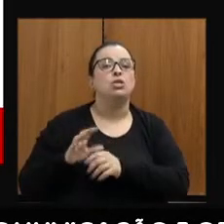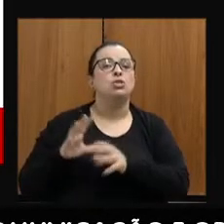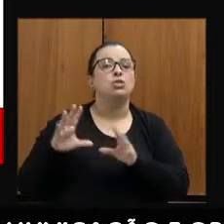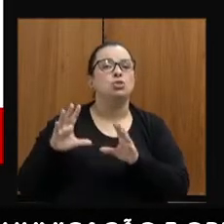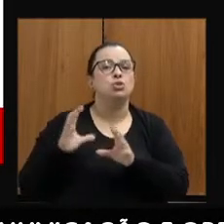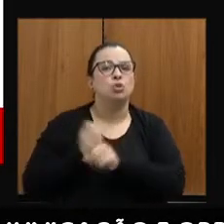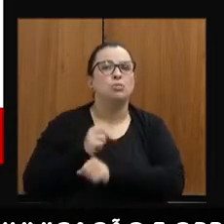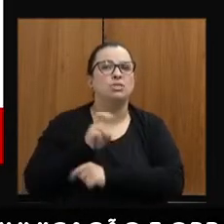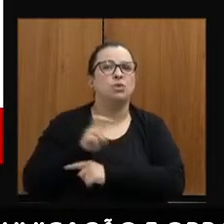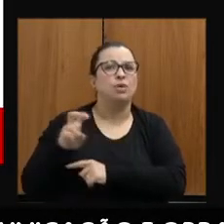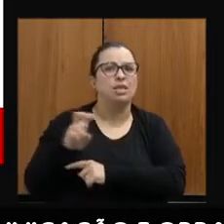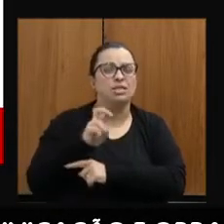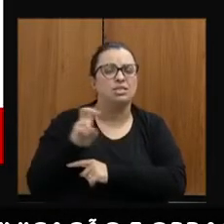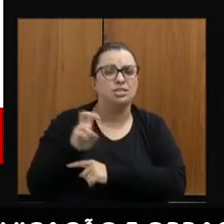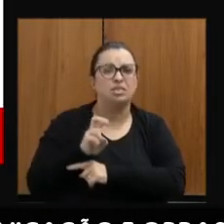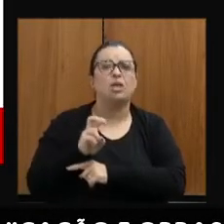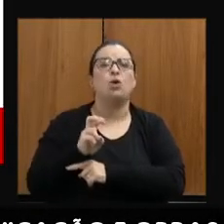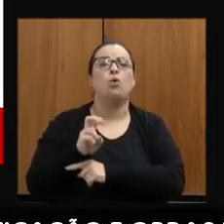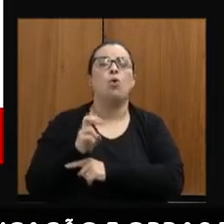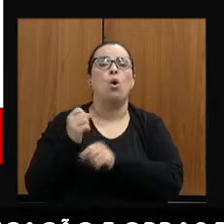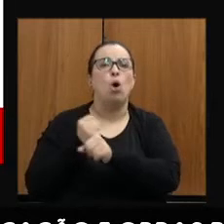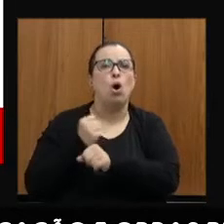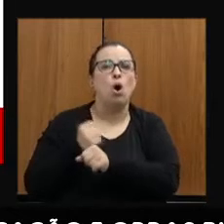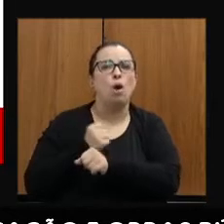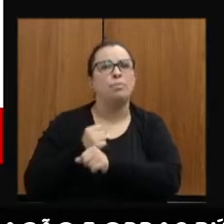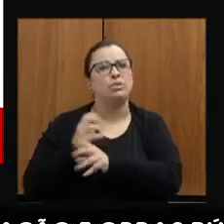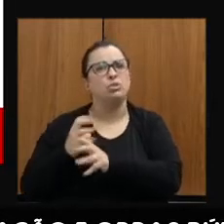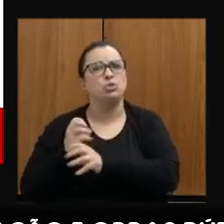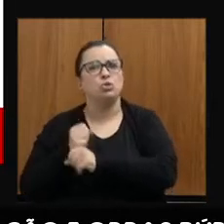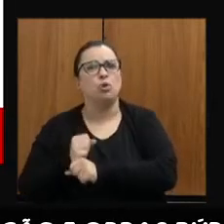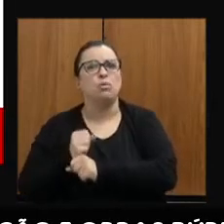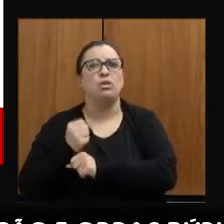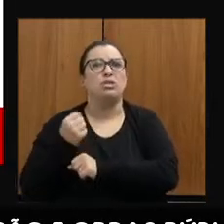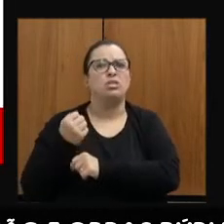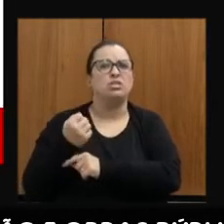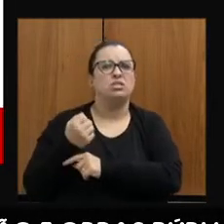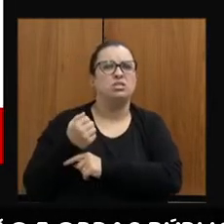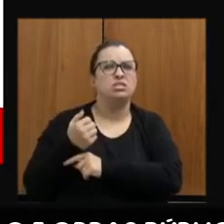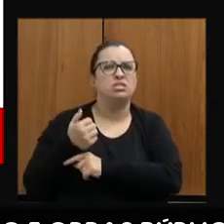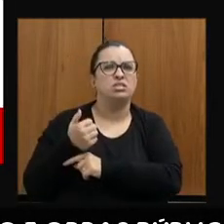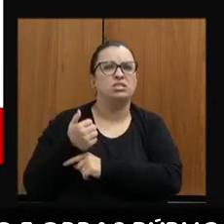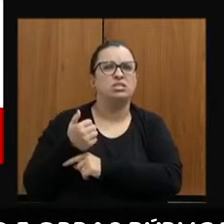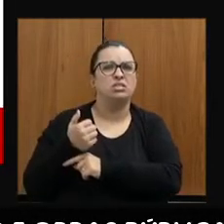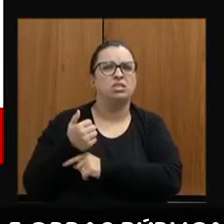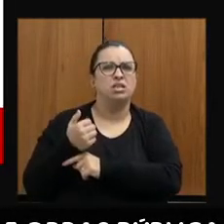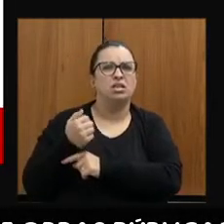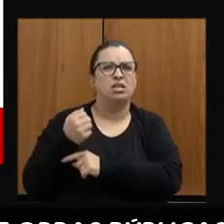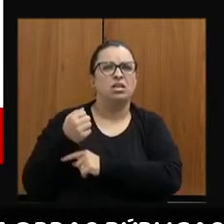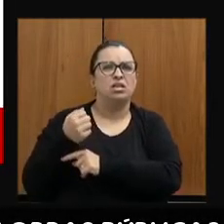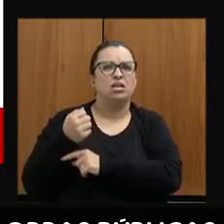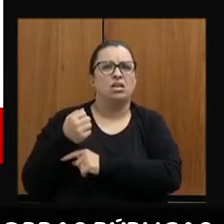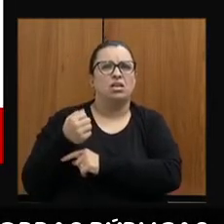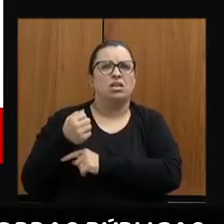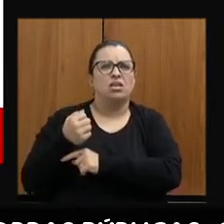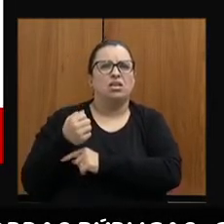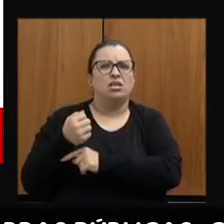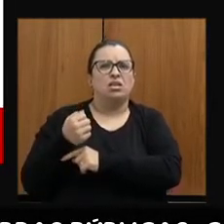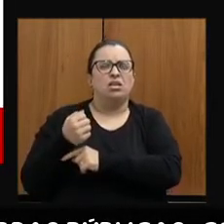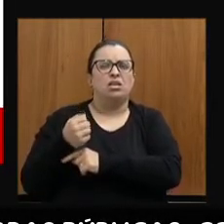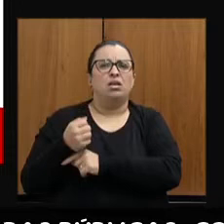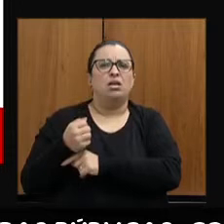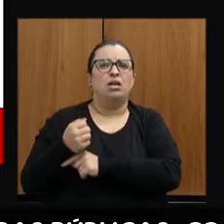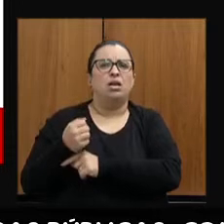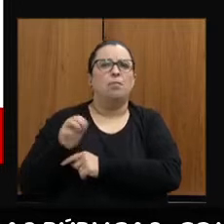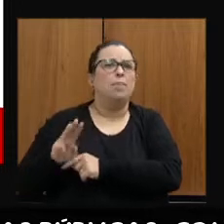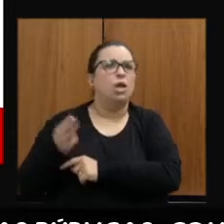mais de 740 milhões de reais né a minha situação temos com a 14 em andamento